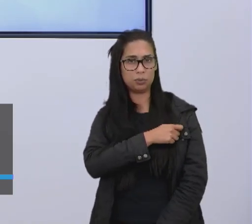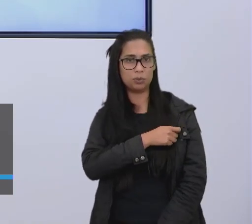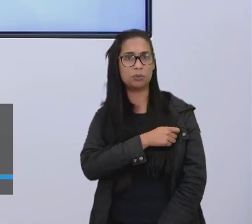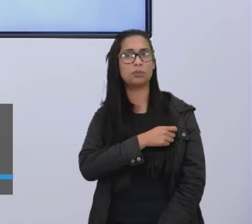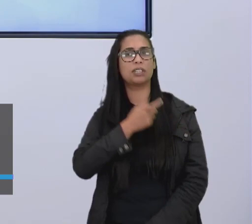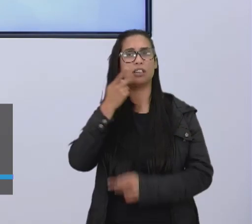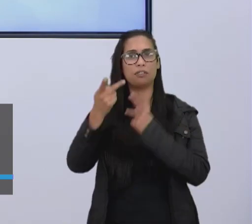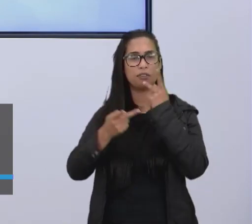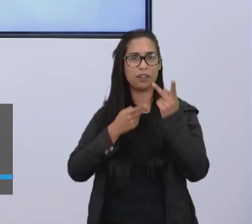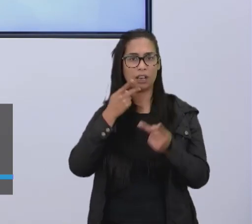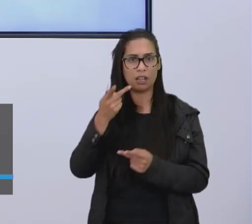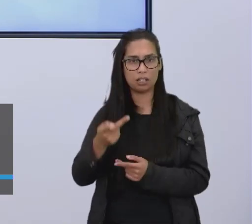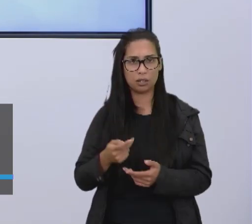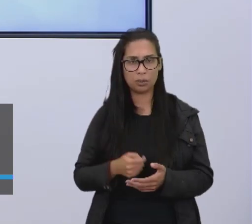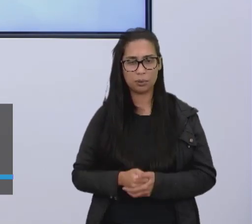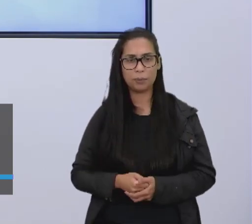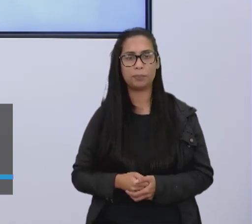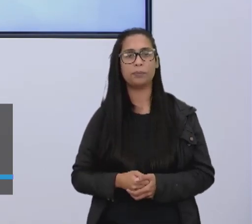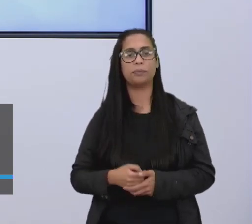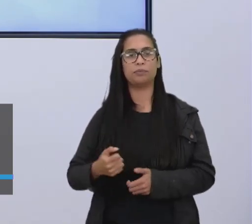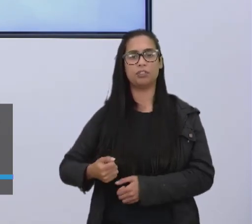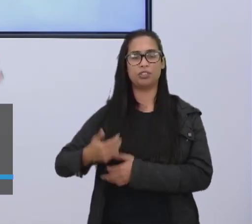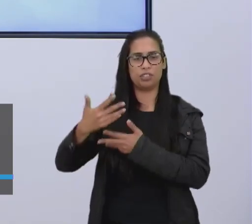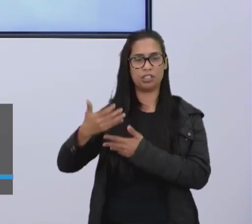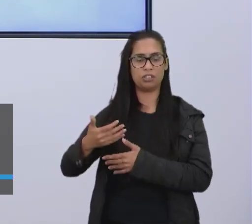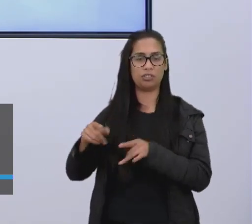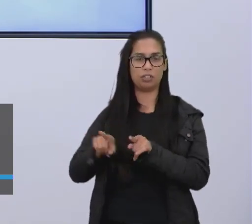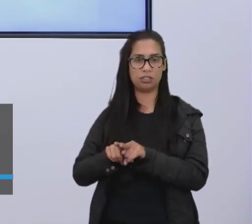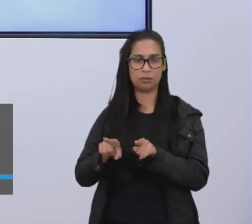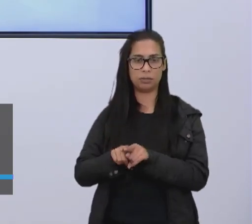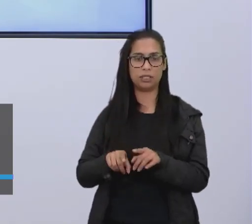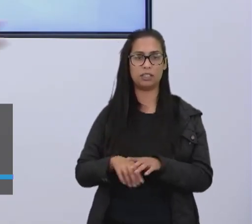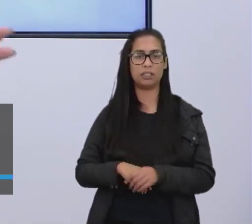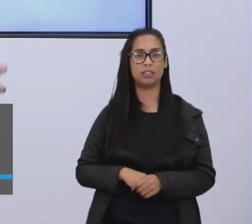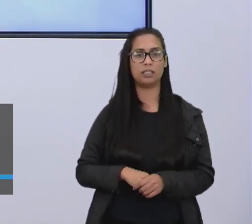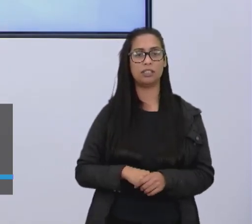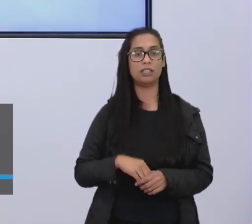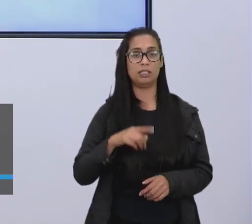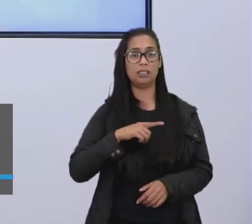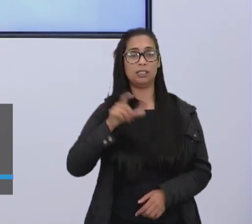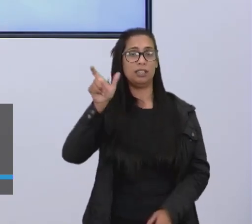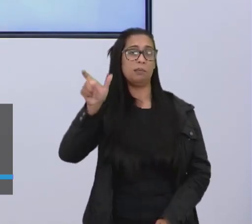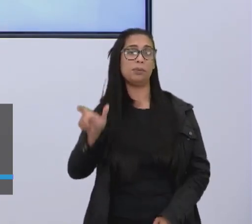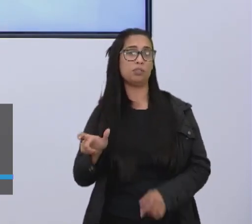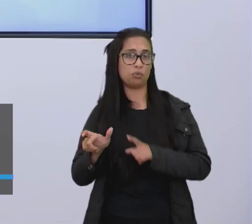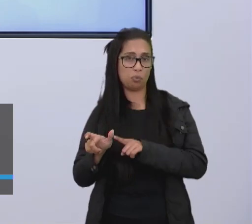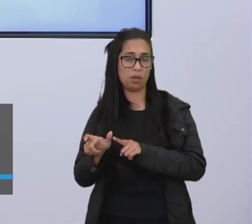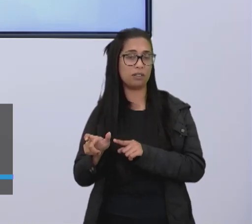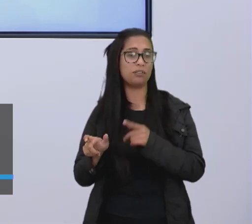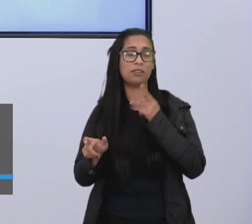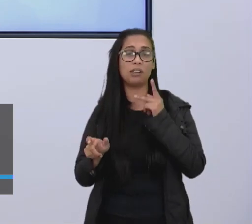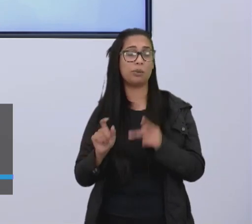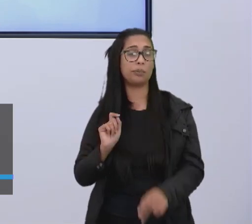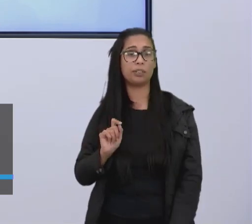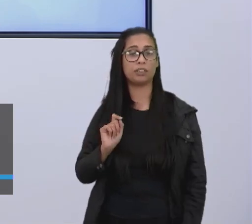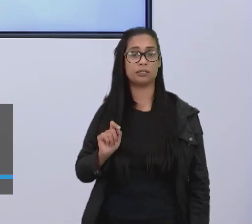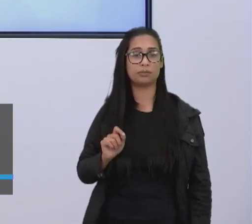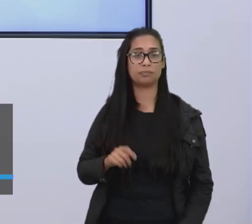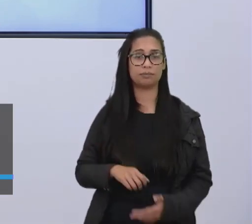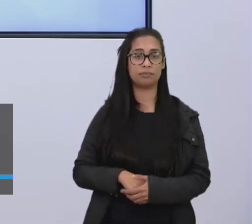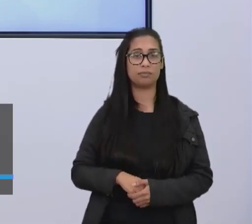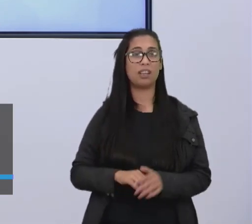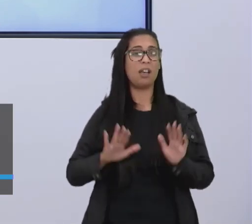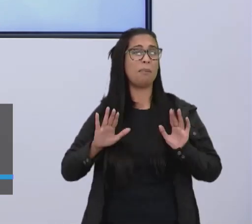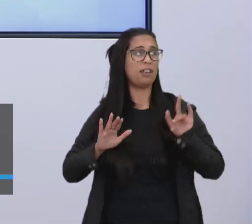eu lembro que teve alguém, que eu realmente não lembro, não é nem que eu tô tentando assim, não iria falar de qualquer maneira, mas eu não lembro, que falou assim, mas ela